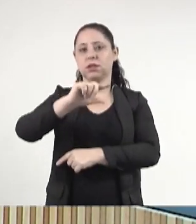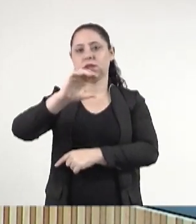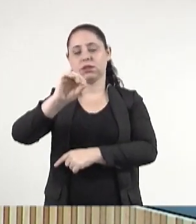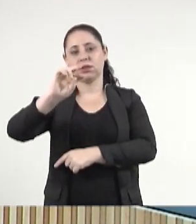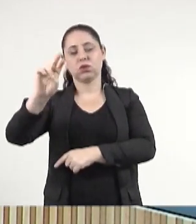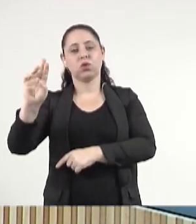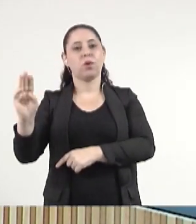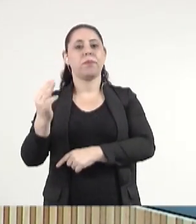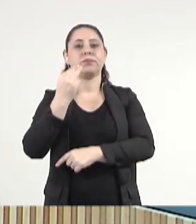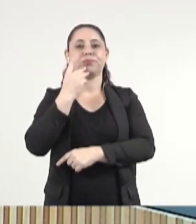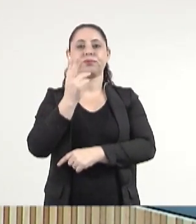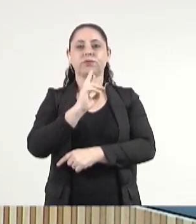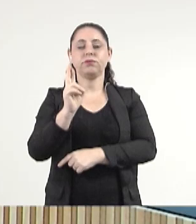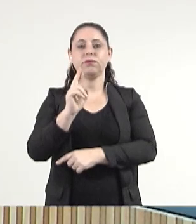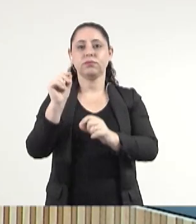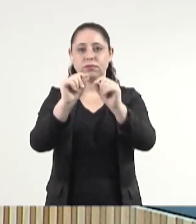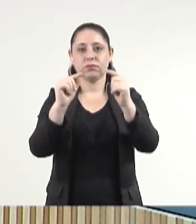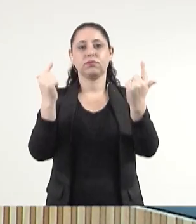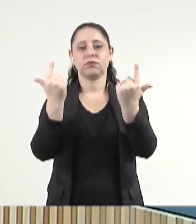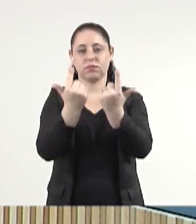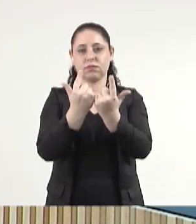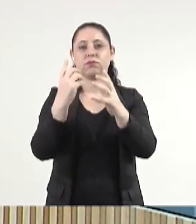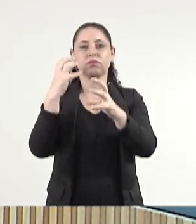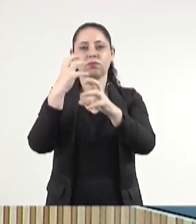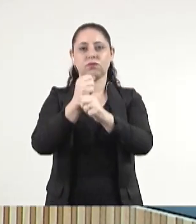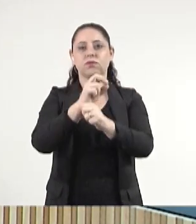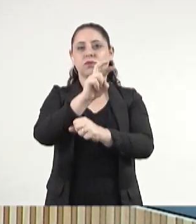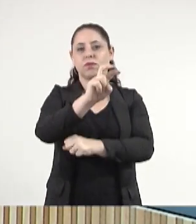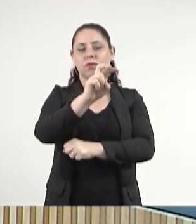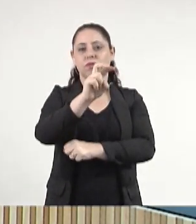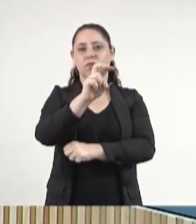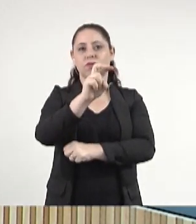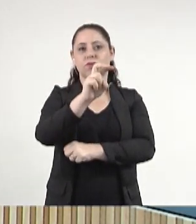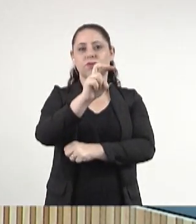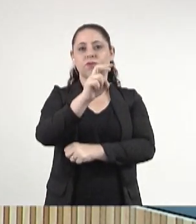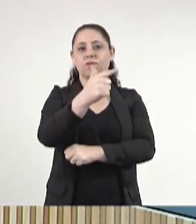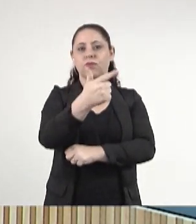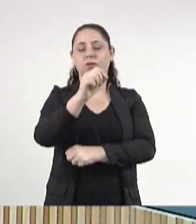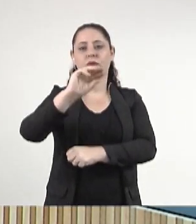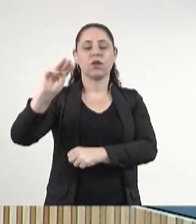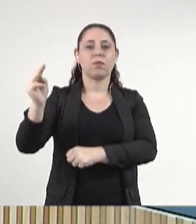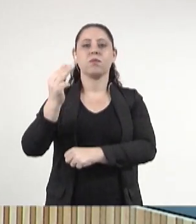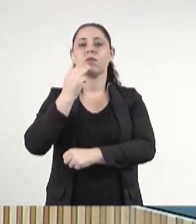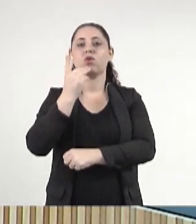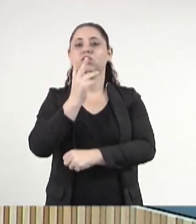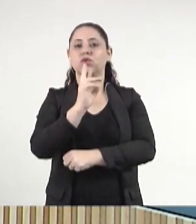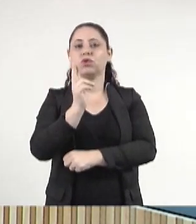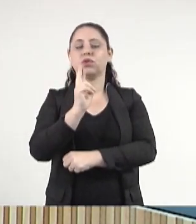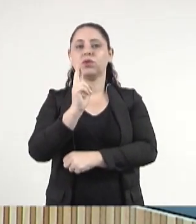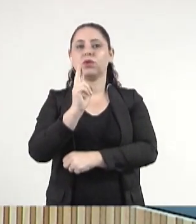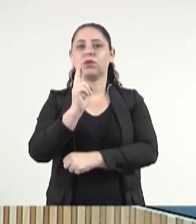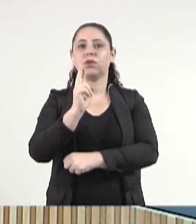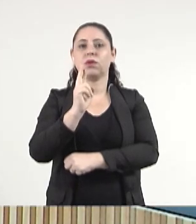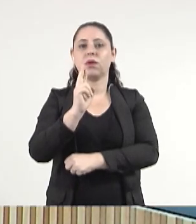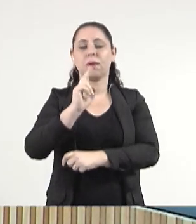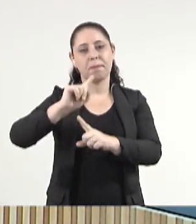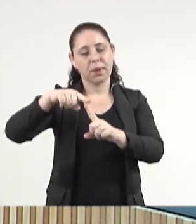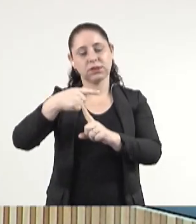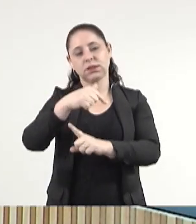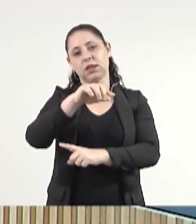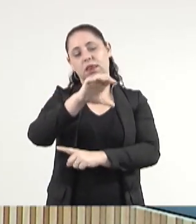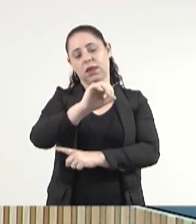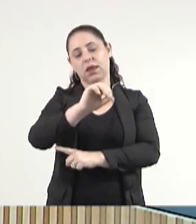R$705 milhões. A Assembleia Legislativa, R$520 milhões, mais R$70